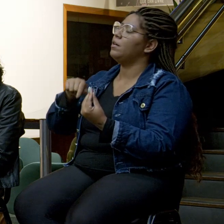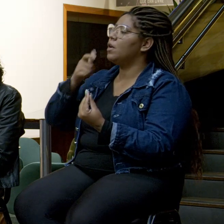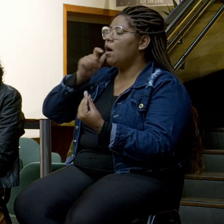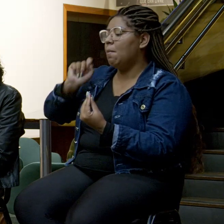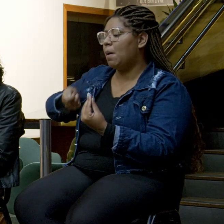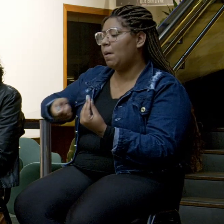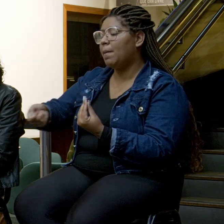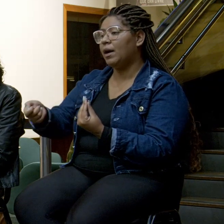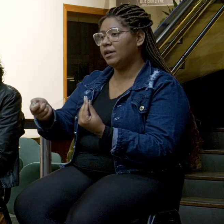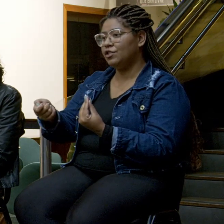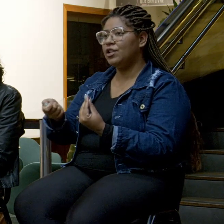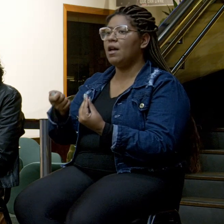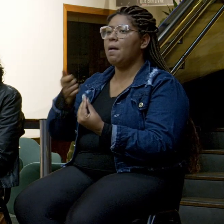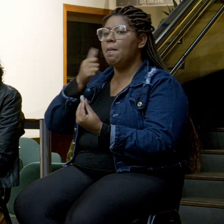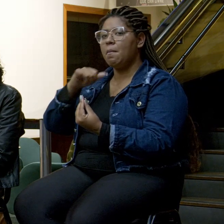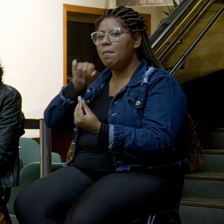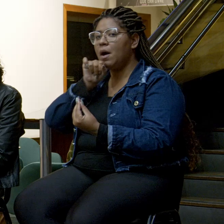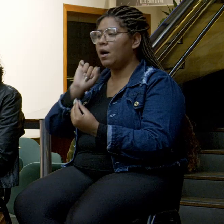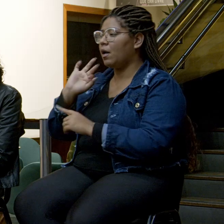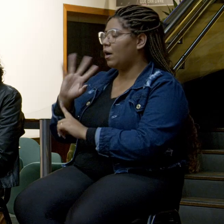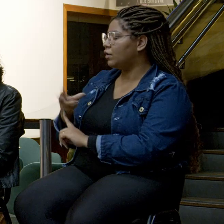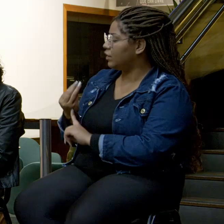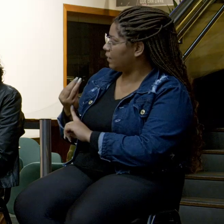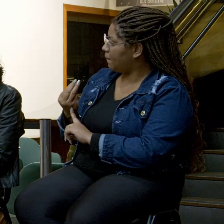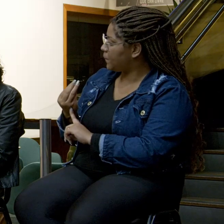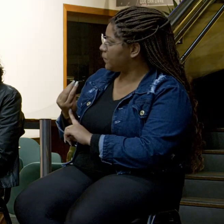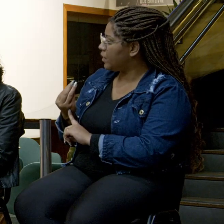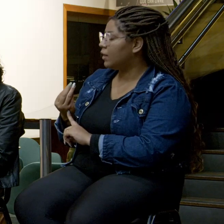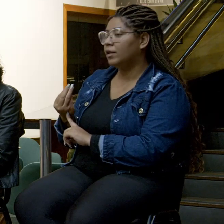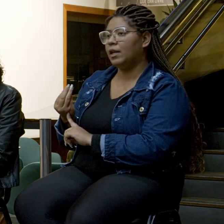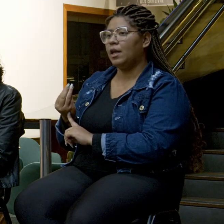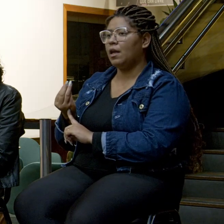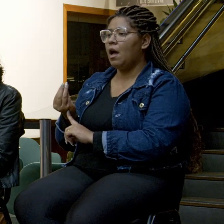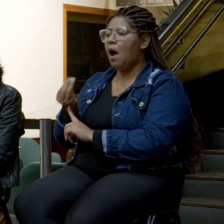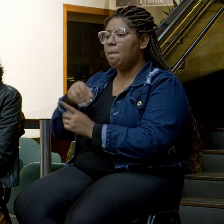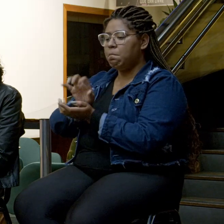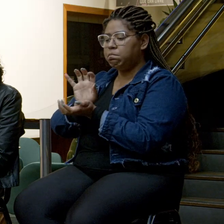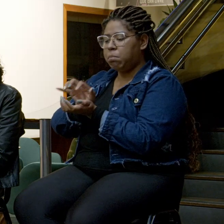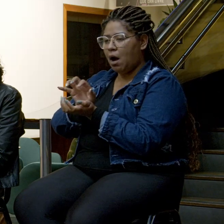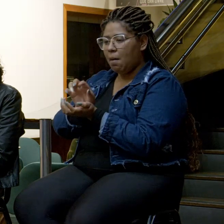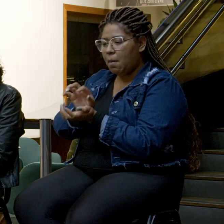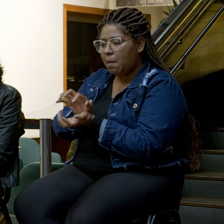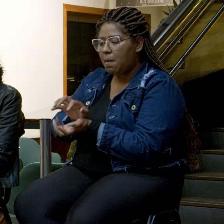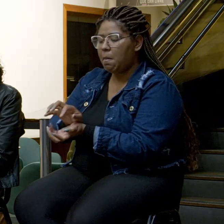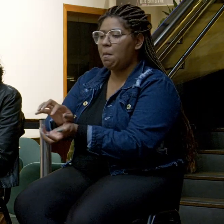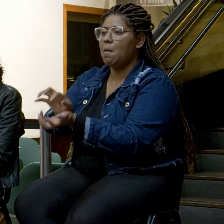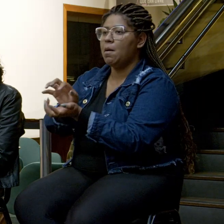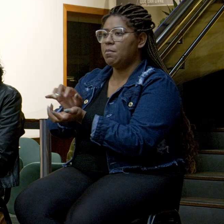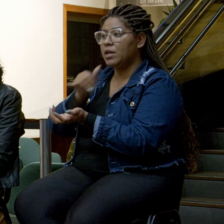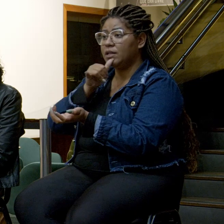mãe, que é essa outra faceta de que a boca é um fim. Quando proferidas